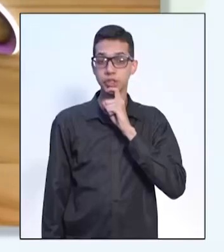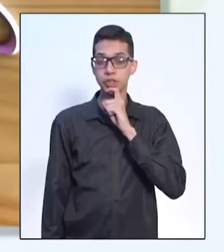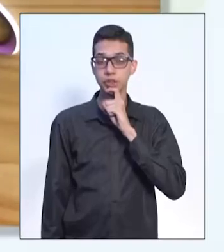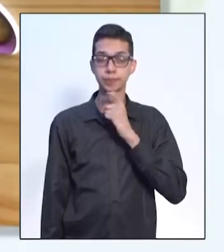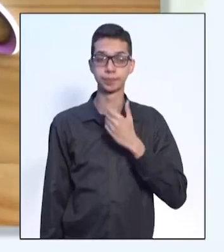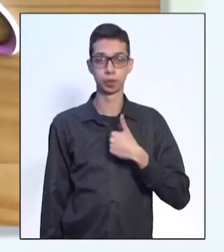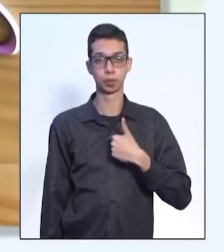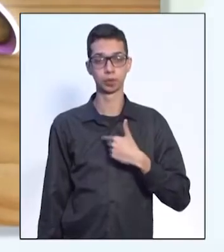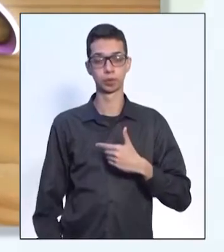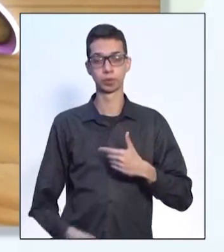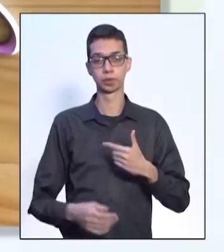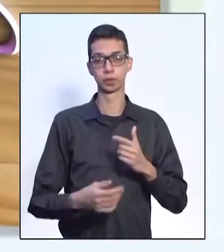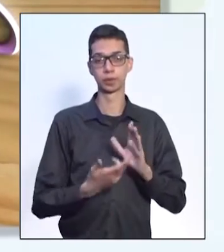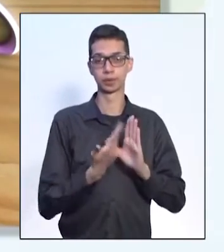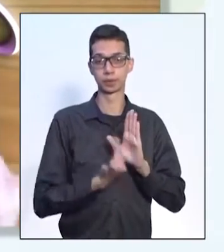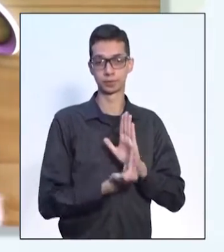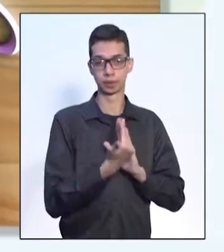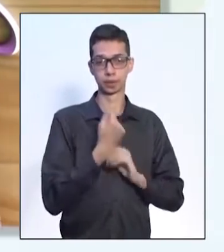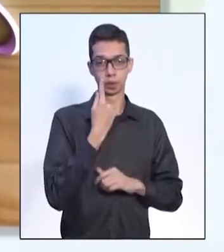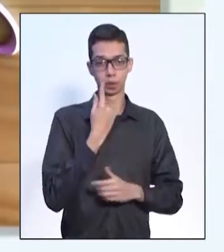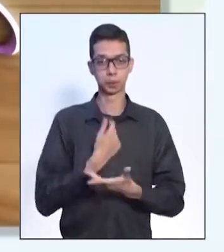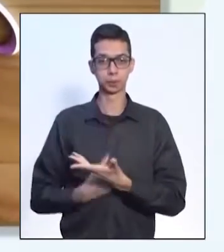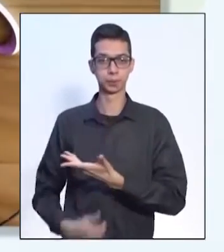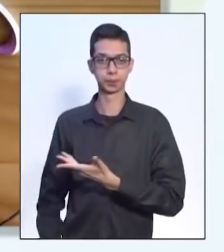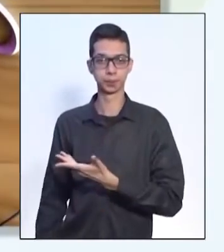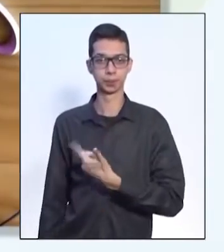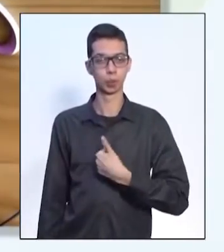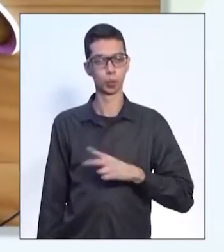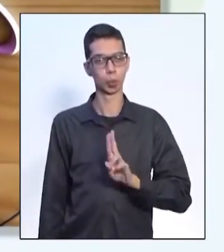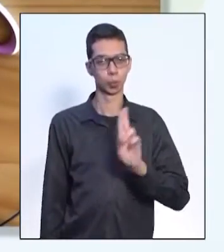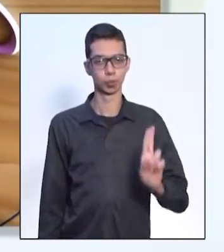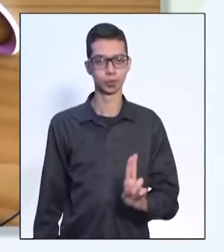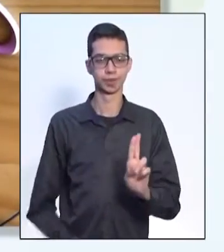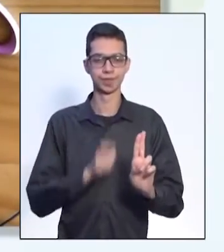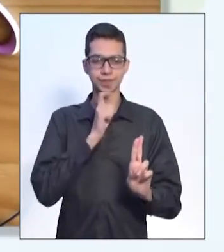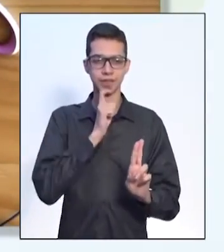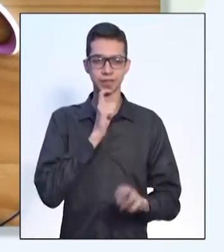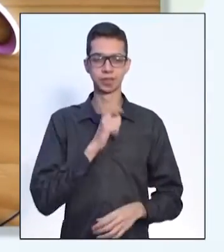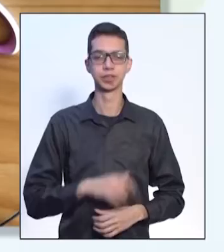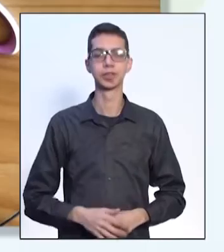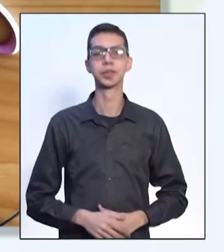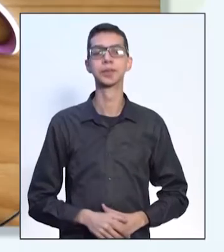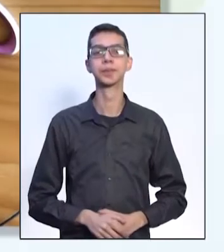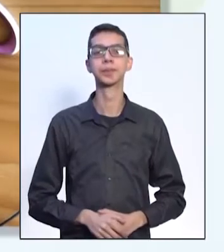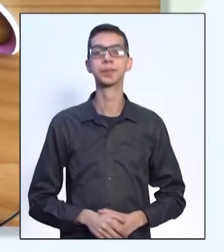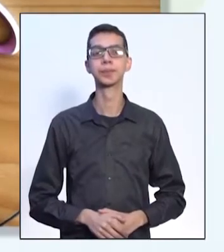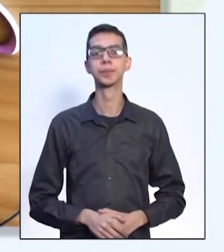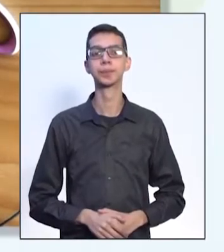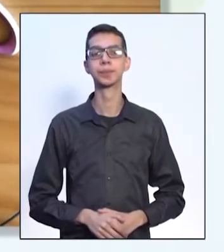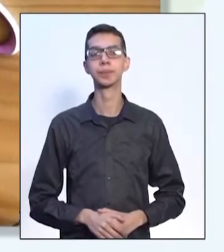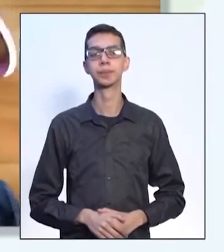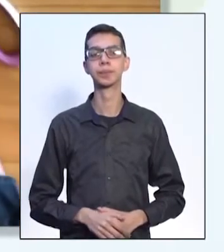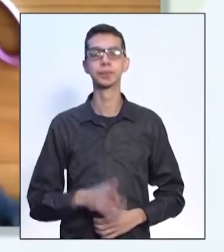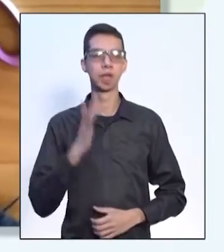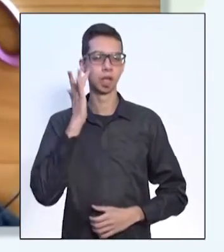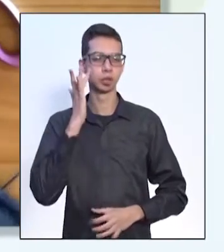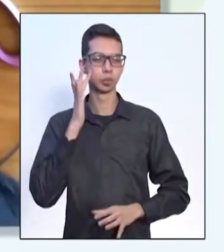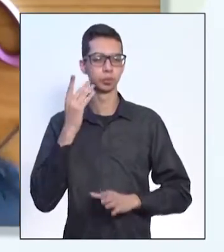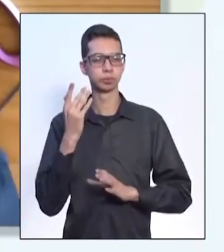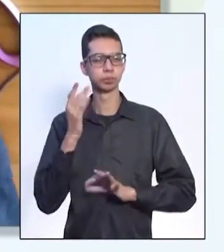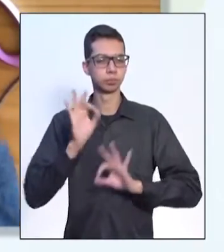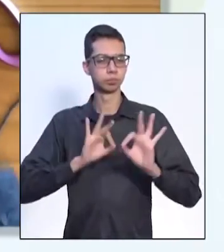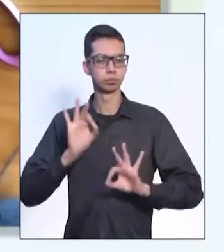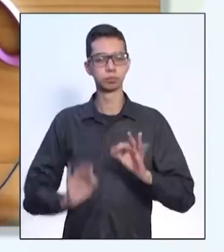fora. Então, deixa eu ver, mas não vá muito para fora. Então, acho que eu vou colocar assim. Então, eu